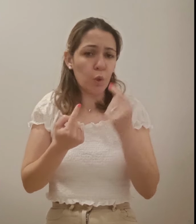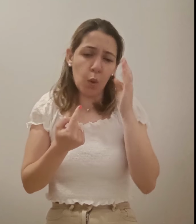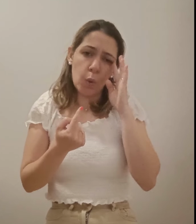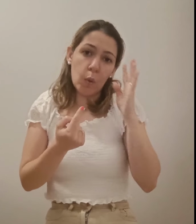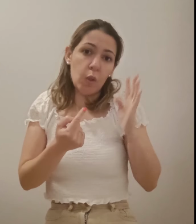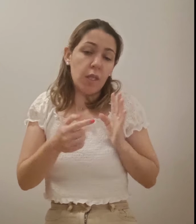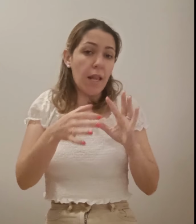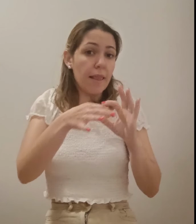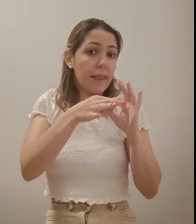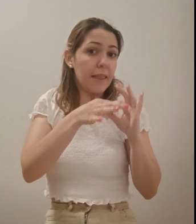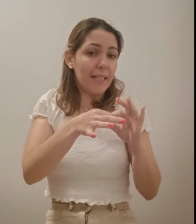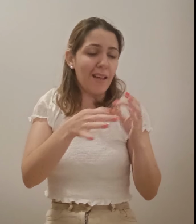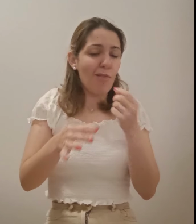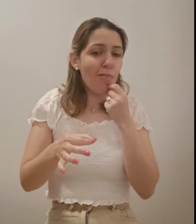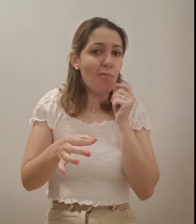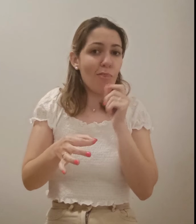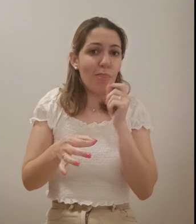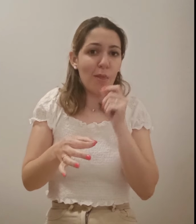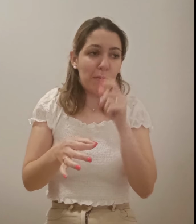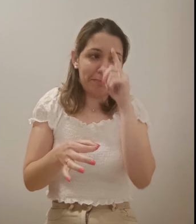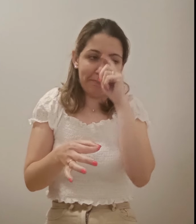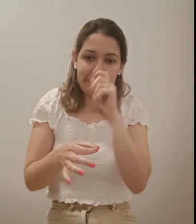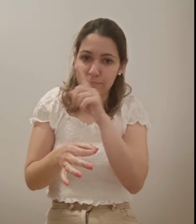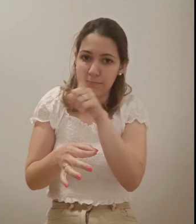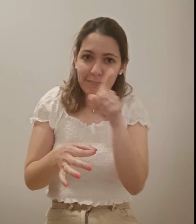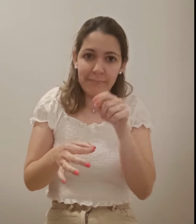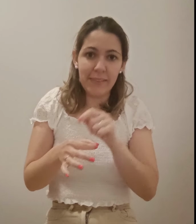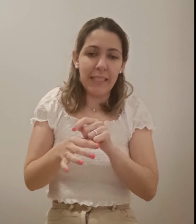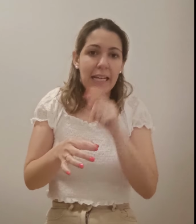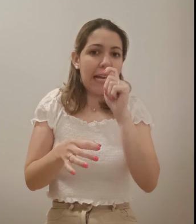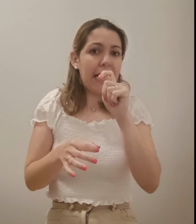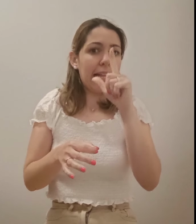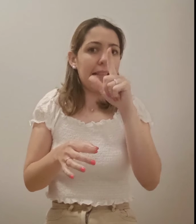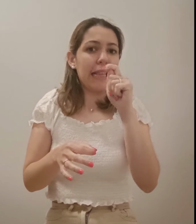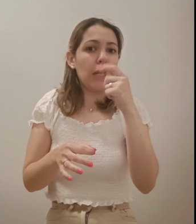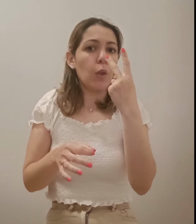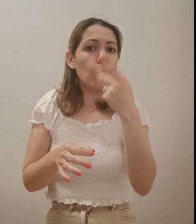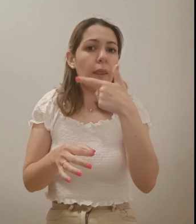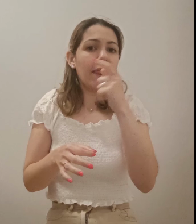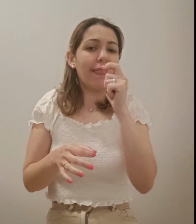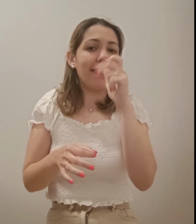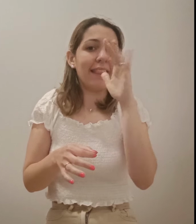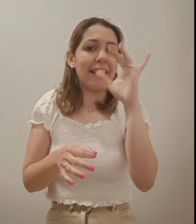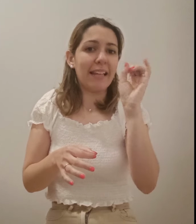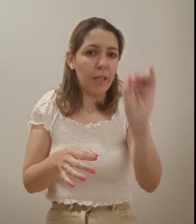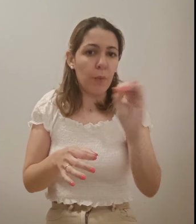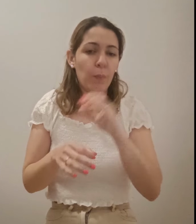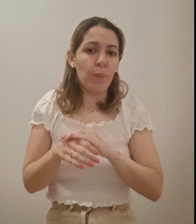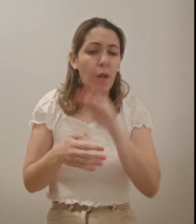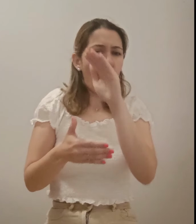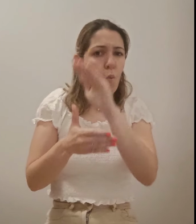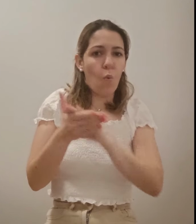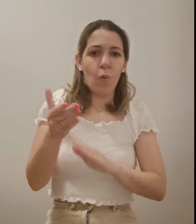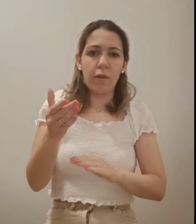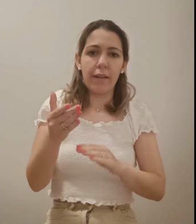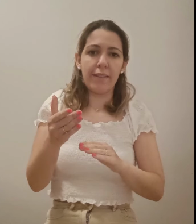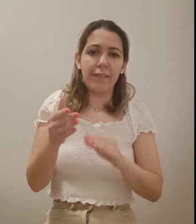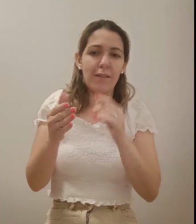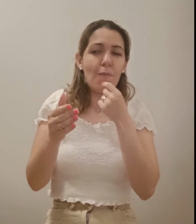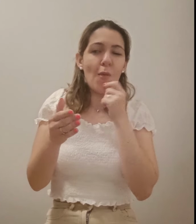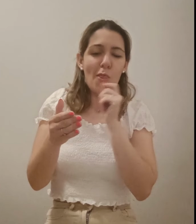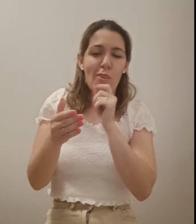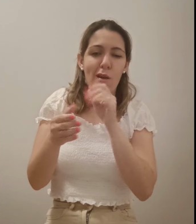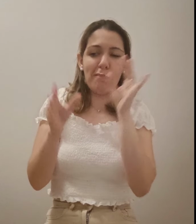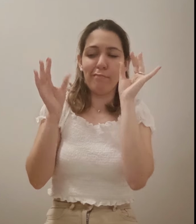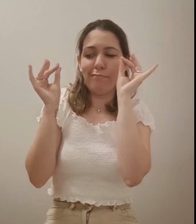não lembraria a ninguém. Eleutério. É bom rapaz, mas os colegas não o poupam um único dia. Brincam